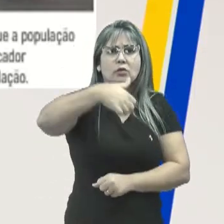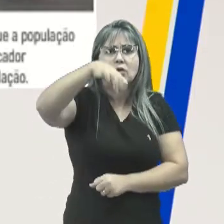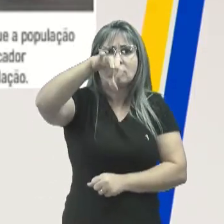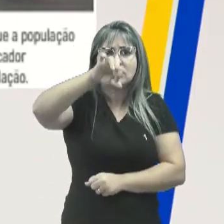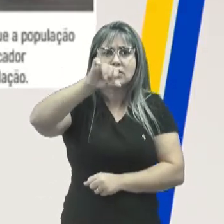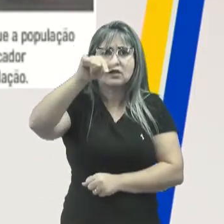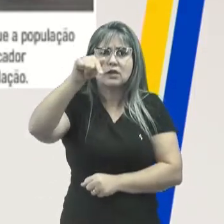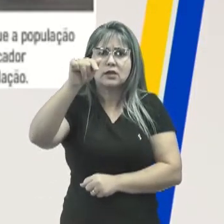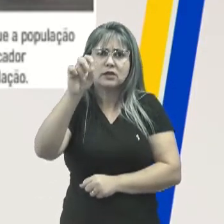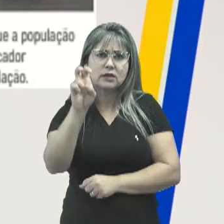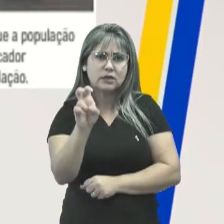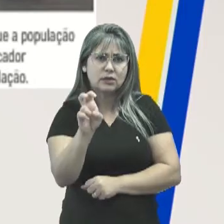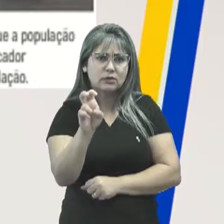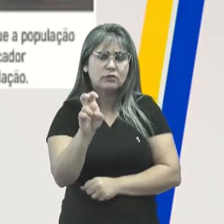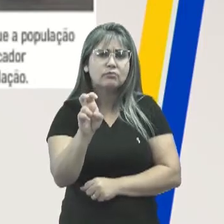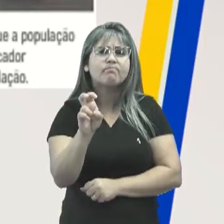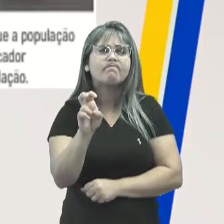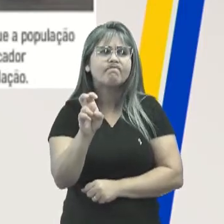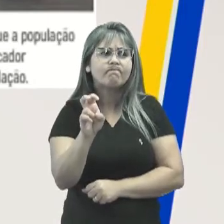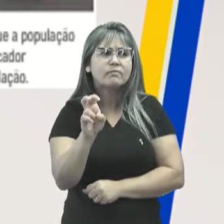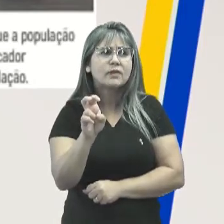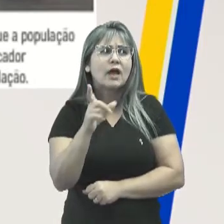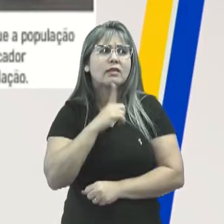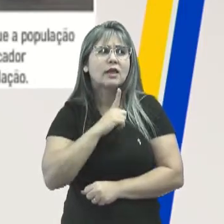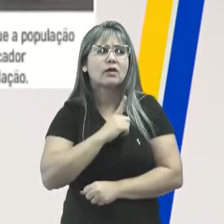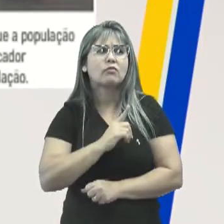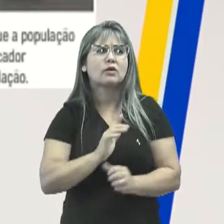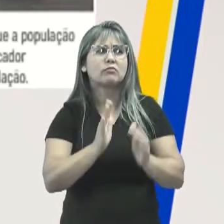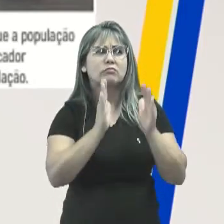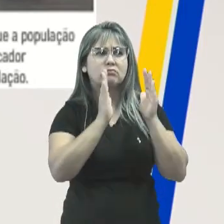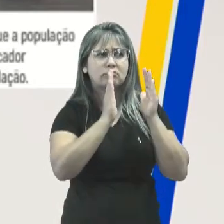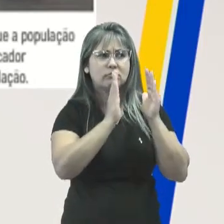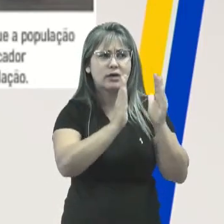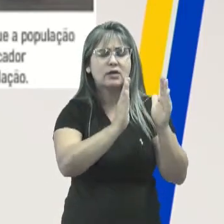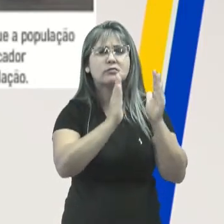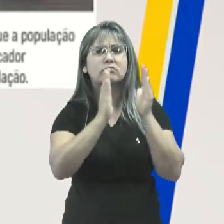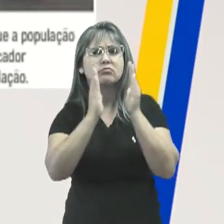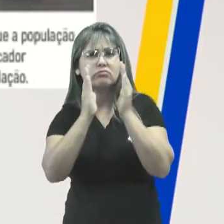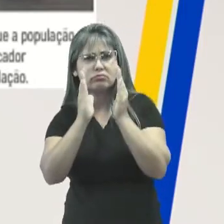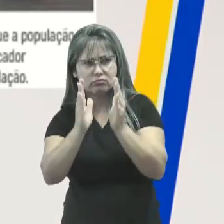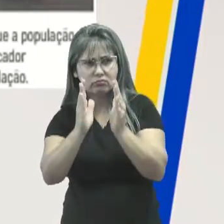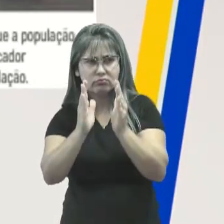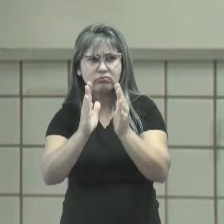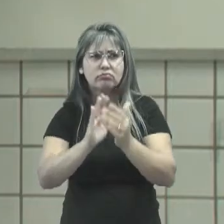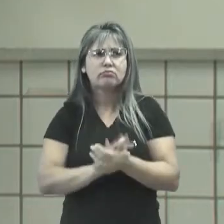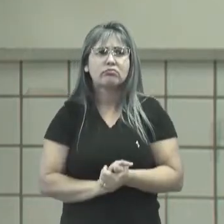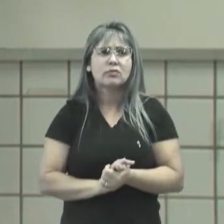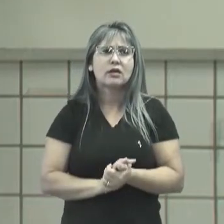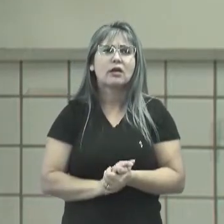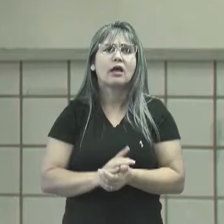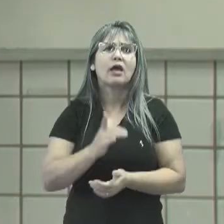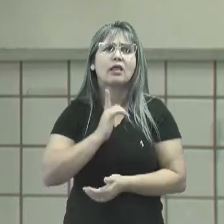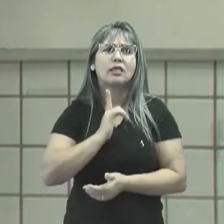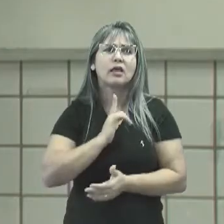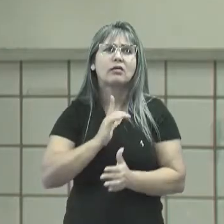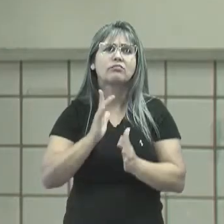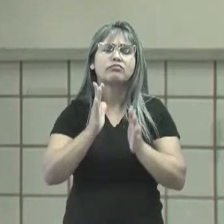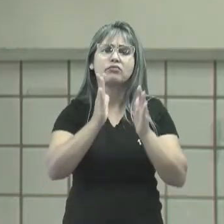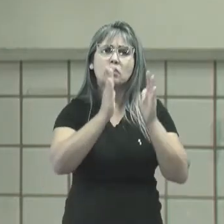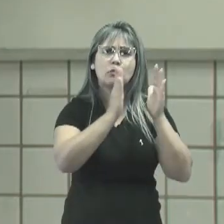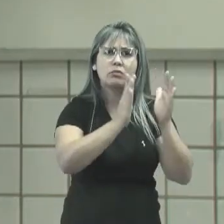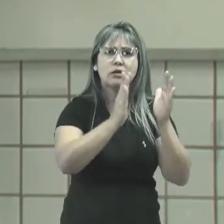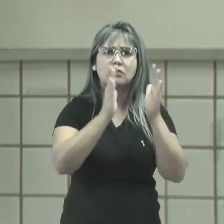1975, tá bom? E aqui você tem uma imagem, a mesma imagem, tirada 40 anos depois.